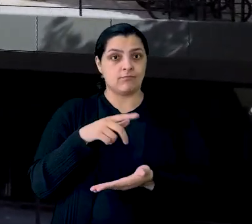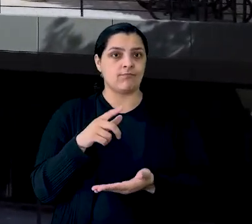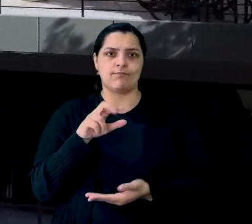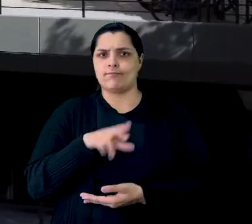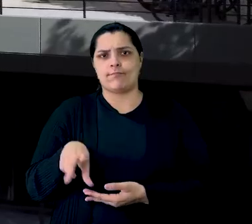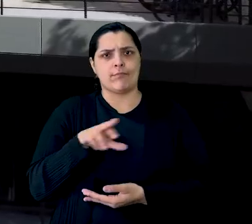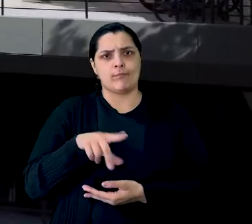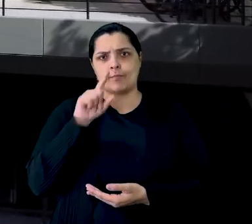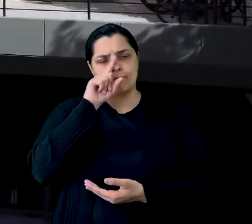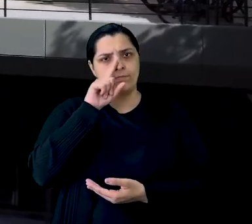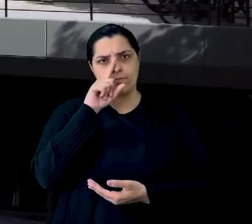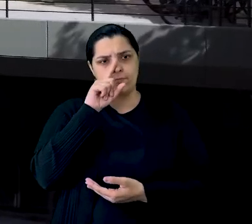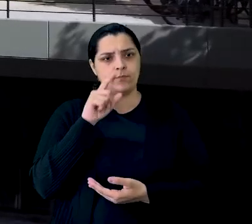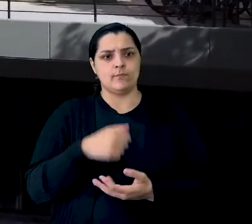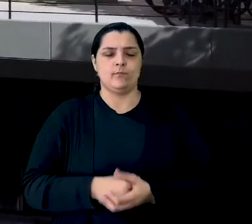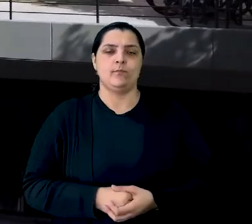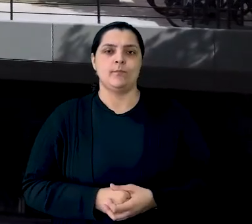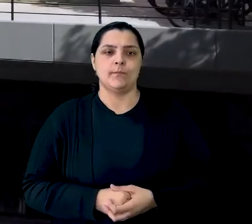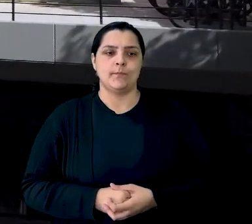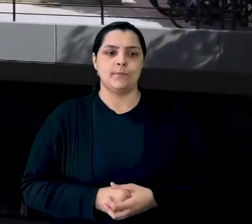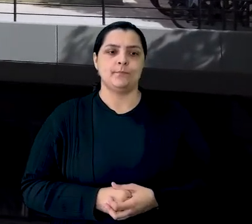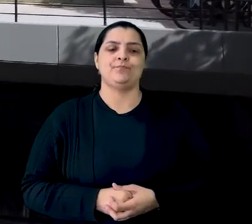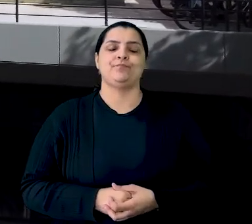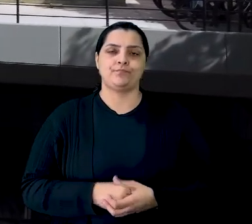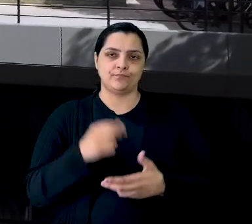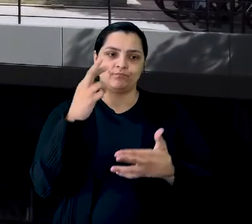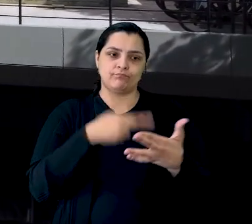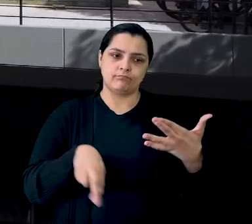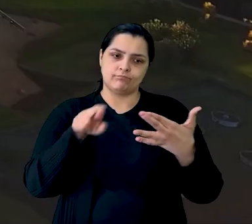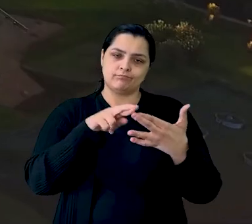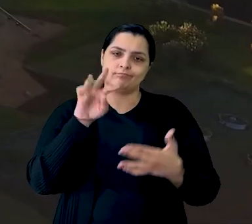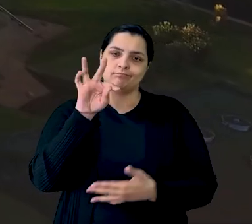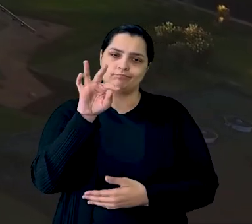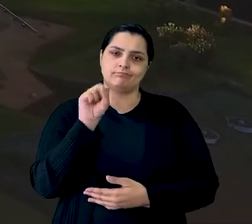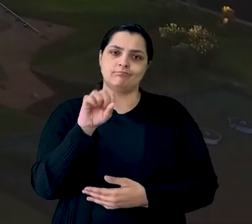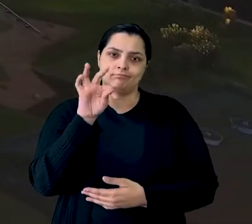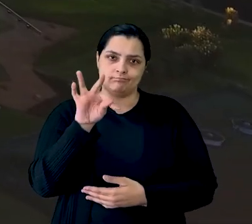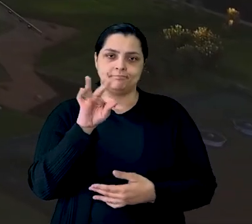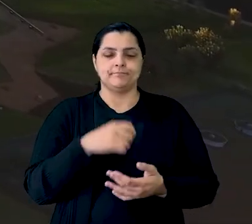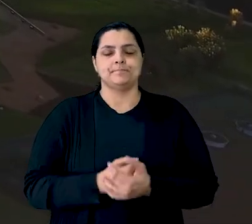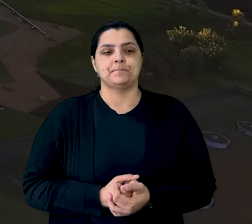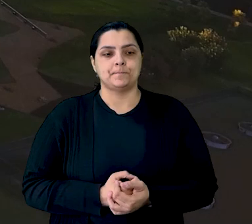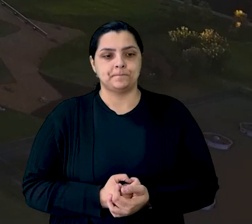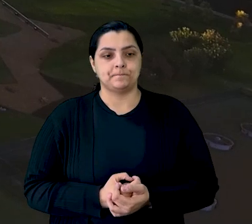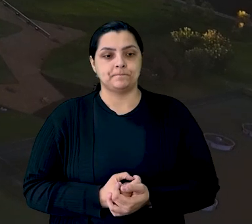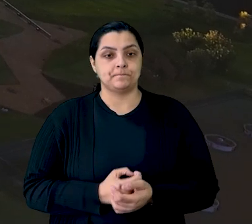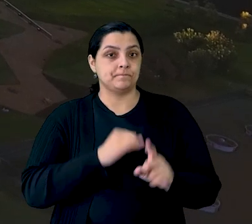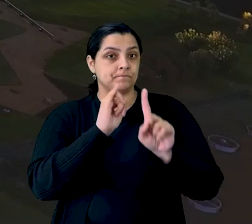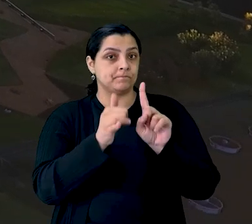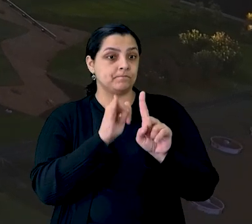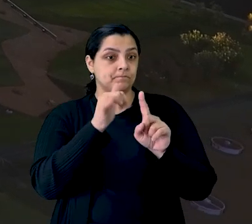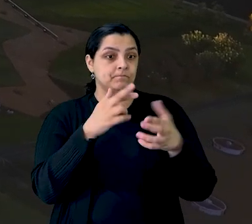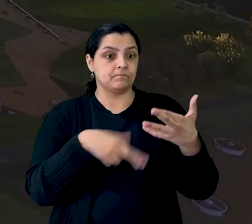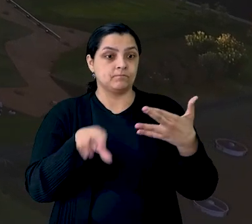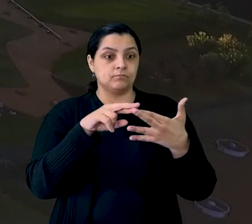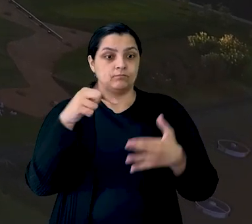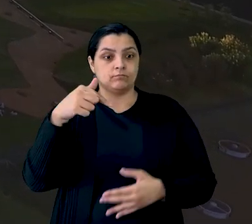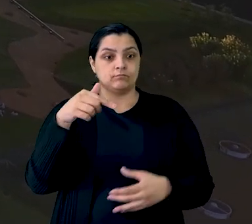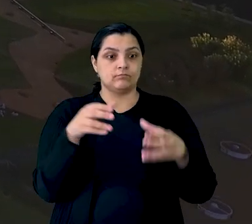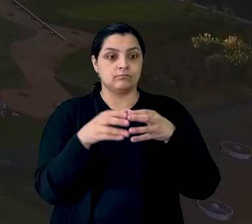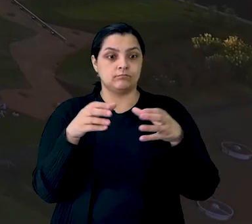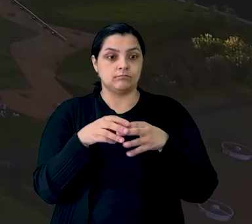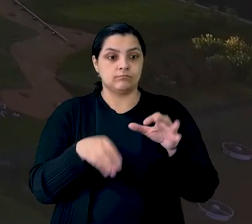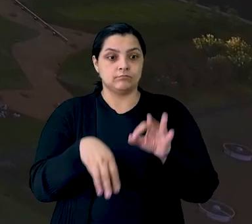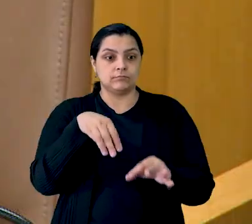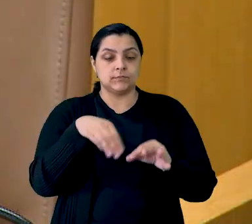bailarina não se enquadra como sendo de risco acentuado. A profissional levou a discussão ao Tribunal Superior do Trabalho. Para o relator do recurso